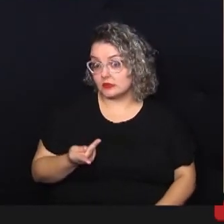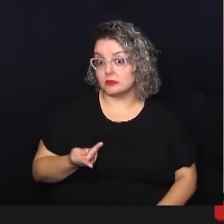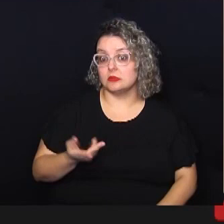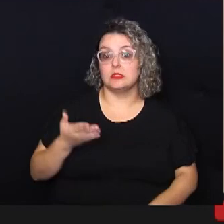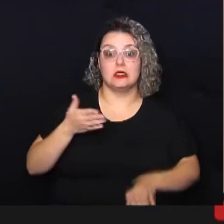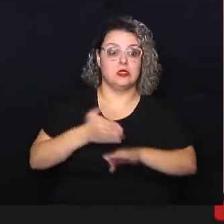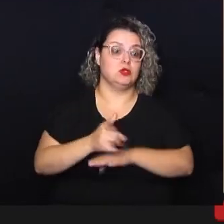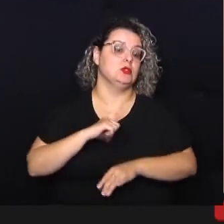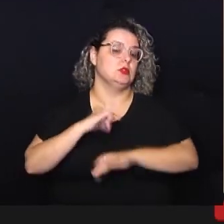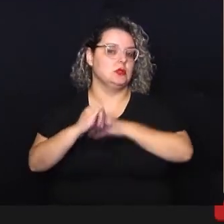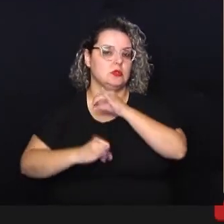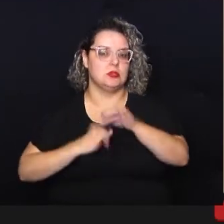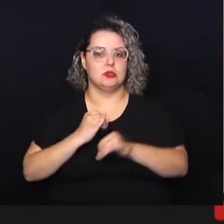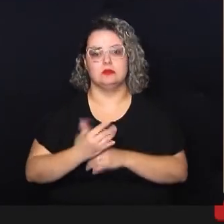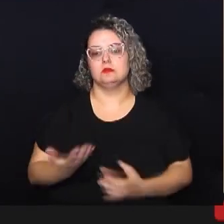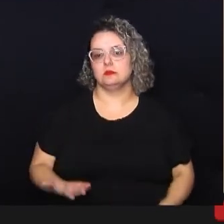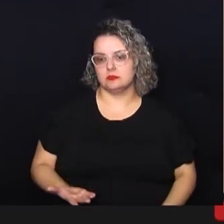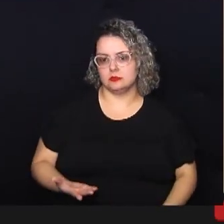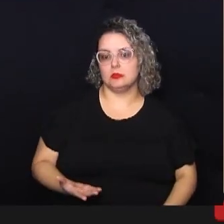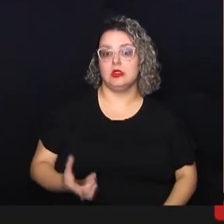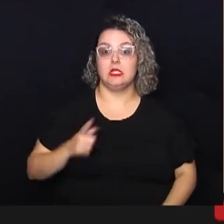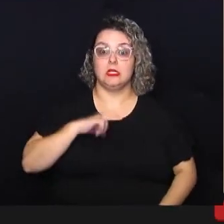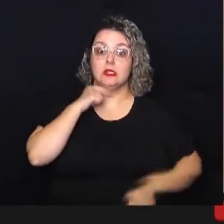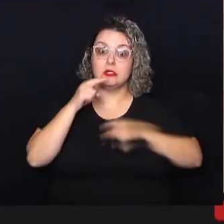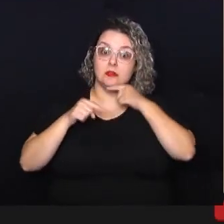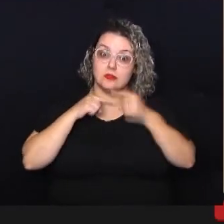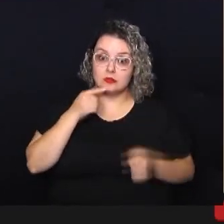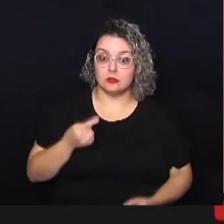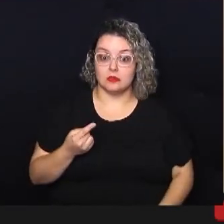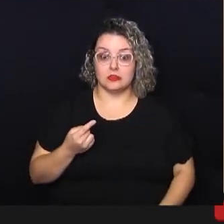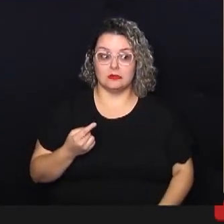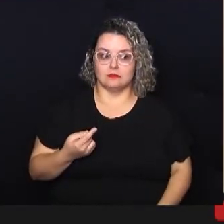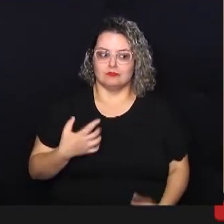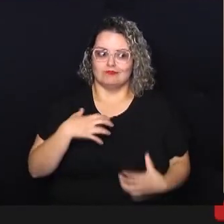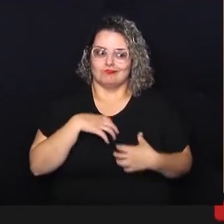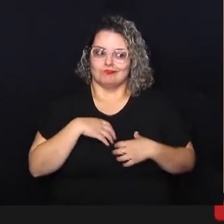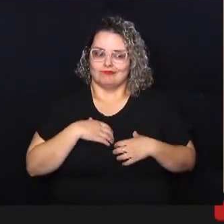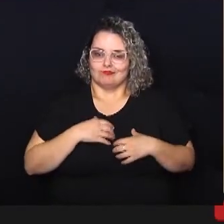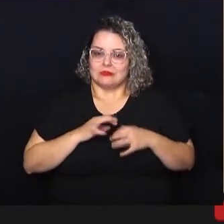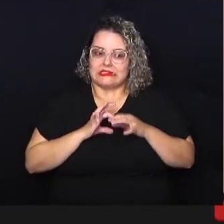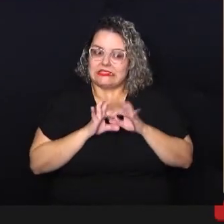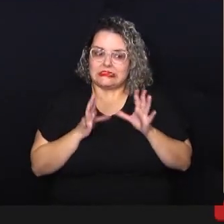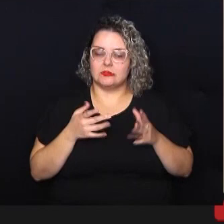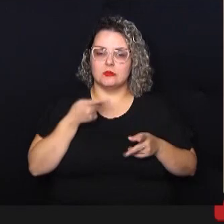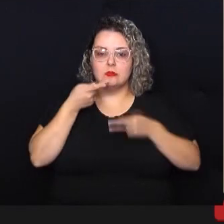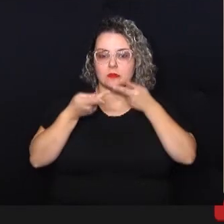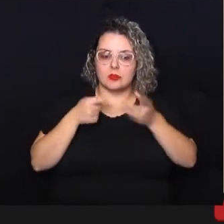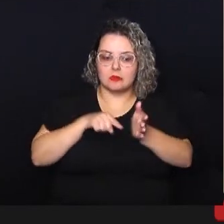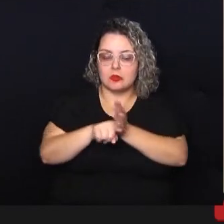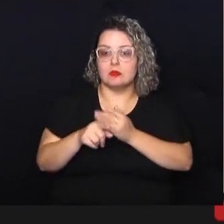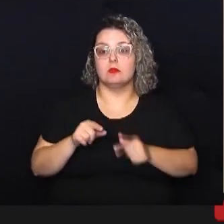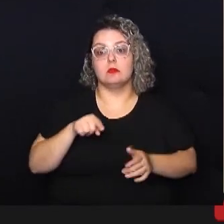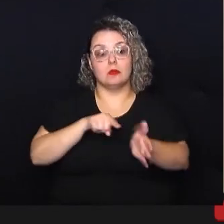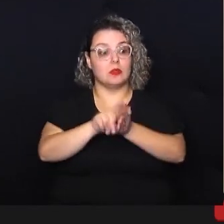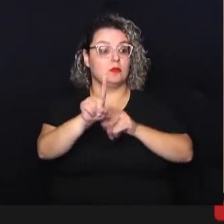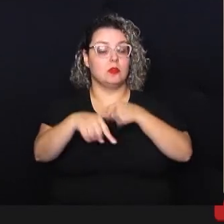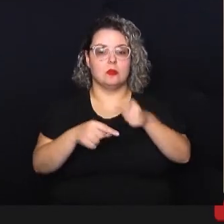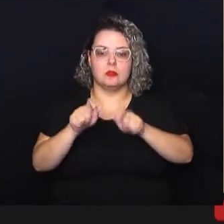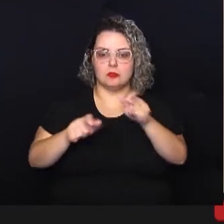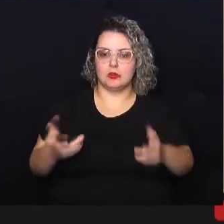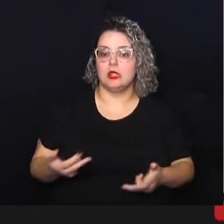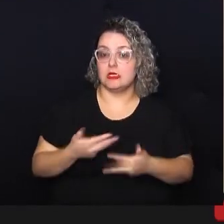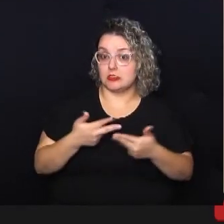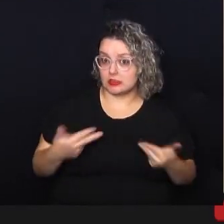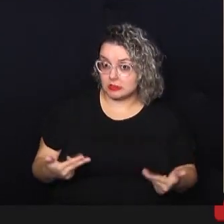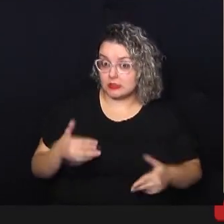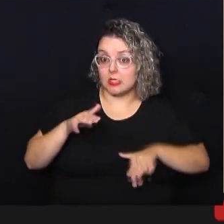têm à internet e tal, e que às vezes eles também têm dúvidas e não se sentem à vontade para perguntar para os pais e perguntam para outras pessoas. Então, essas coisas